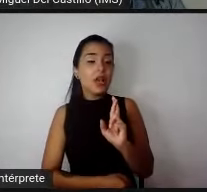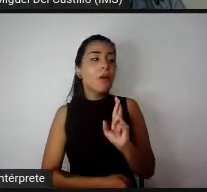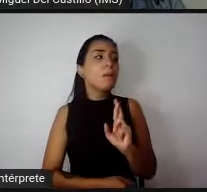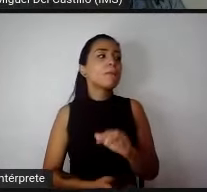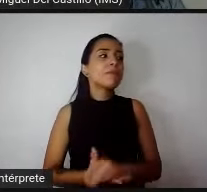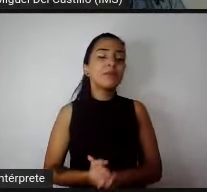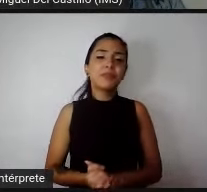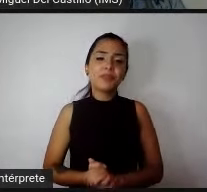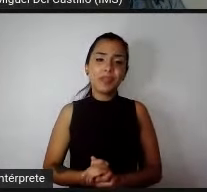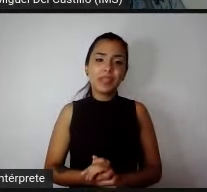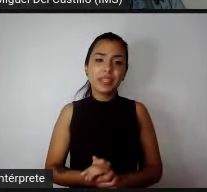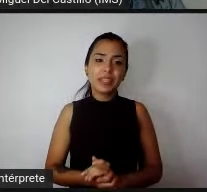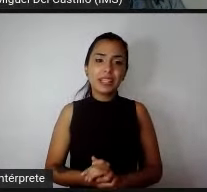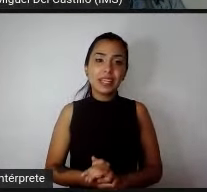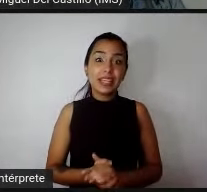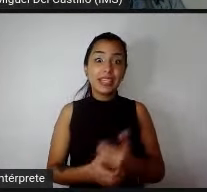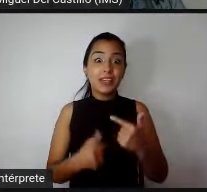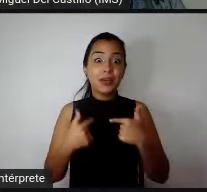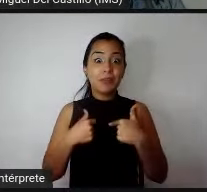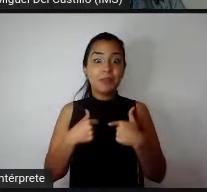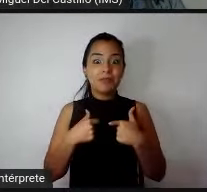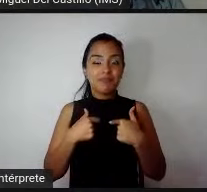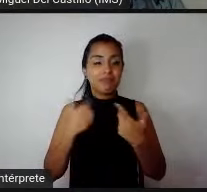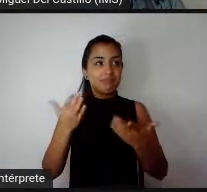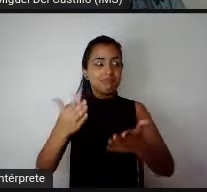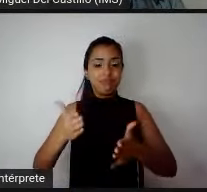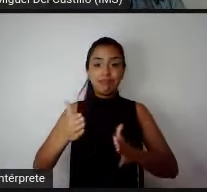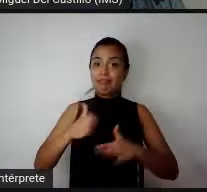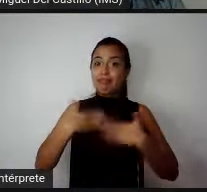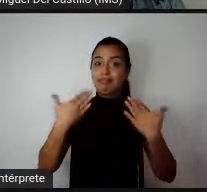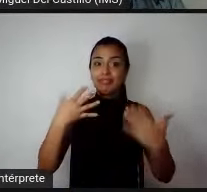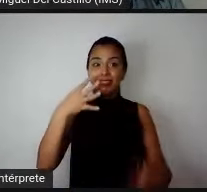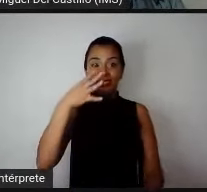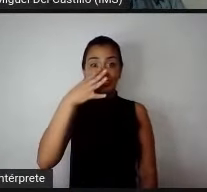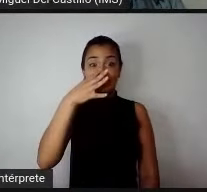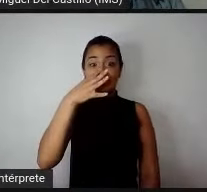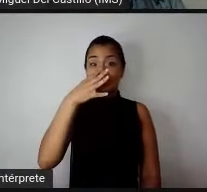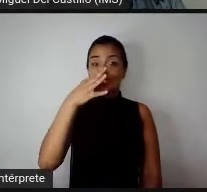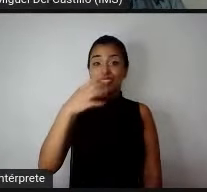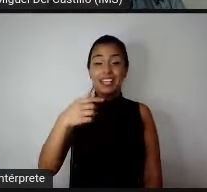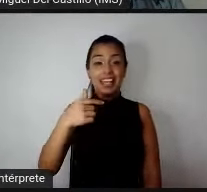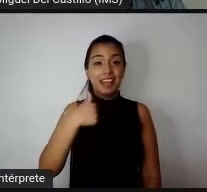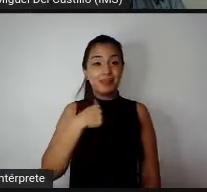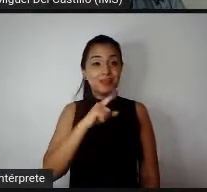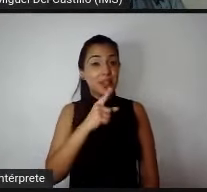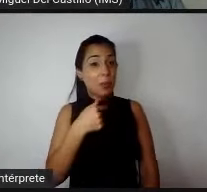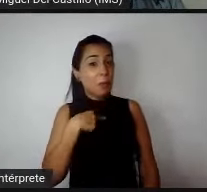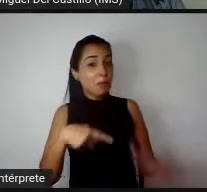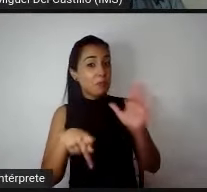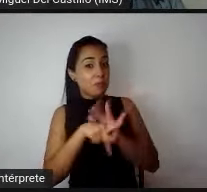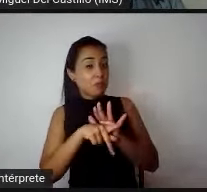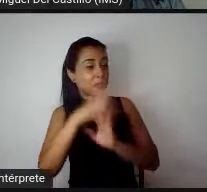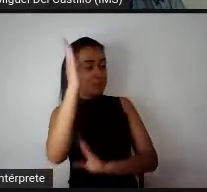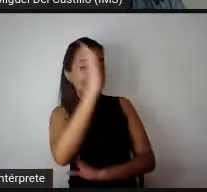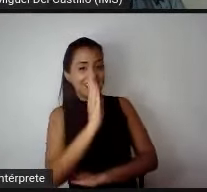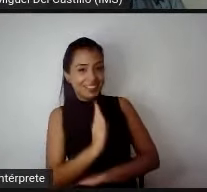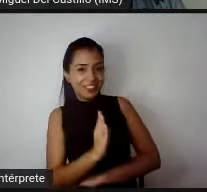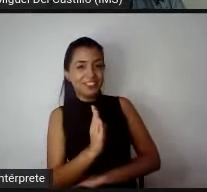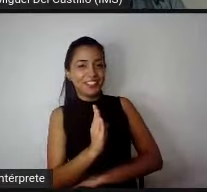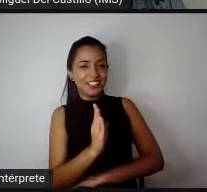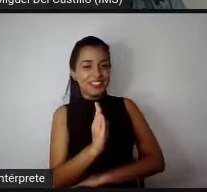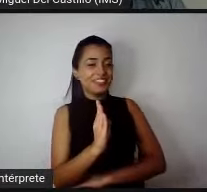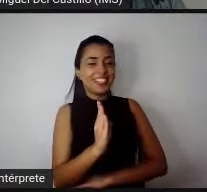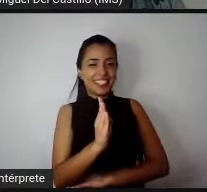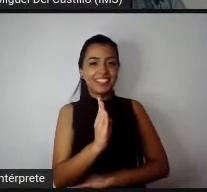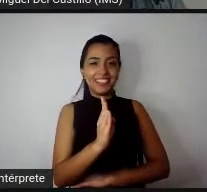Eu falei, oh, this is Maureen, I come from Brazil. Well, what do you want from me? Era